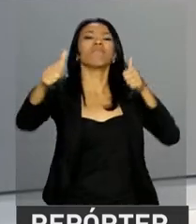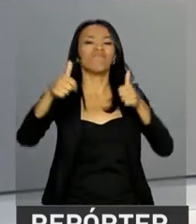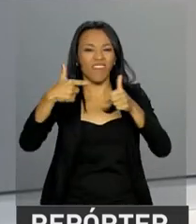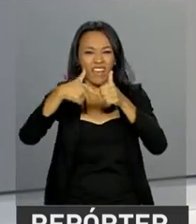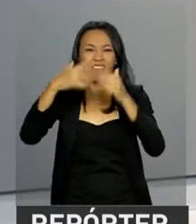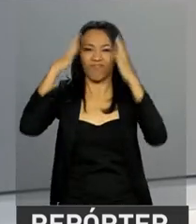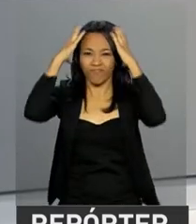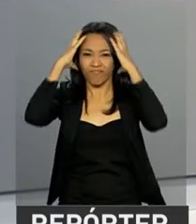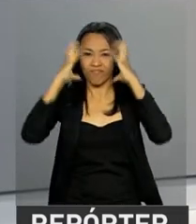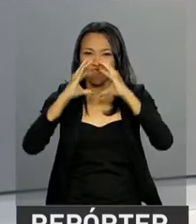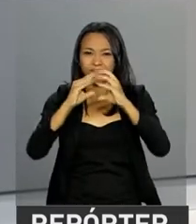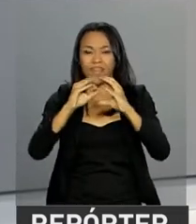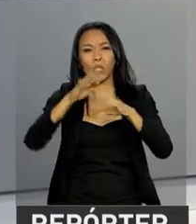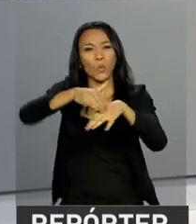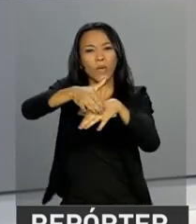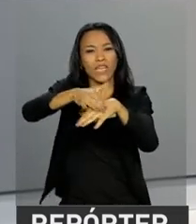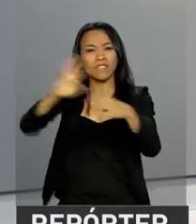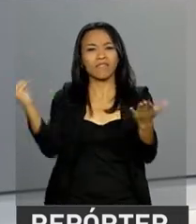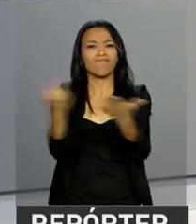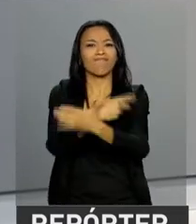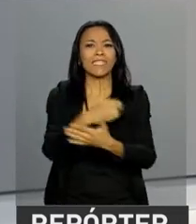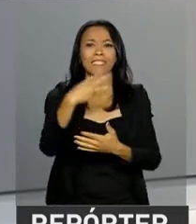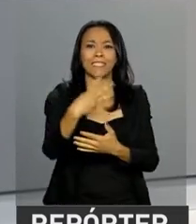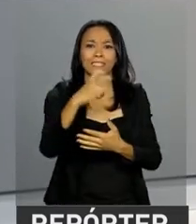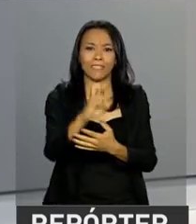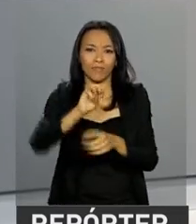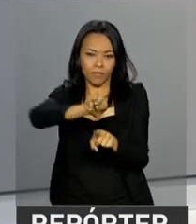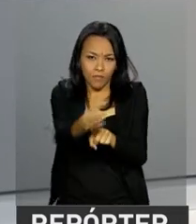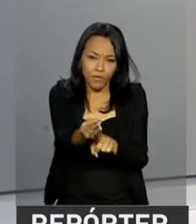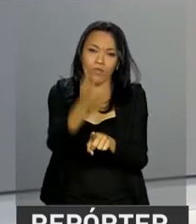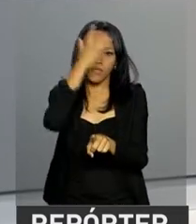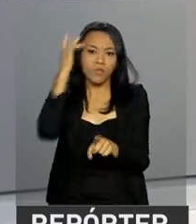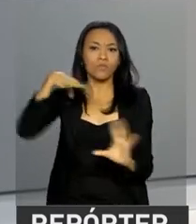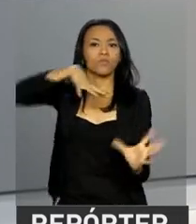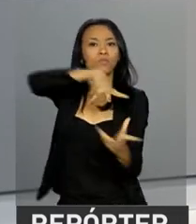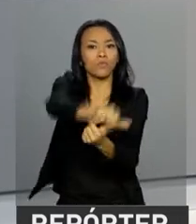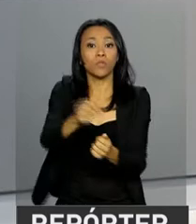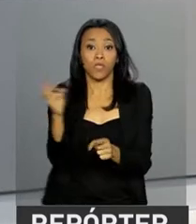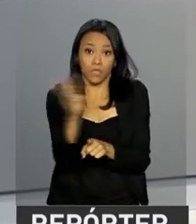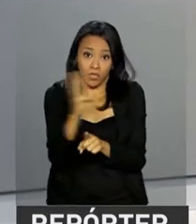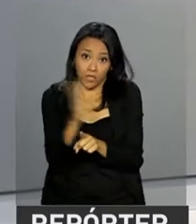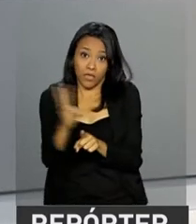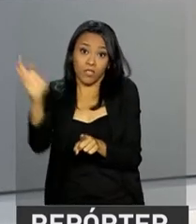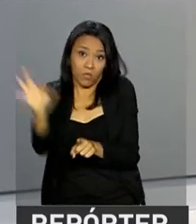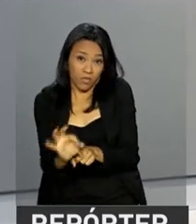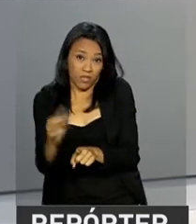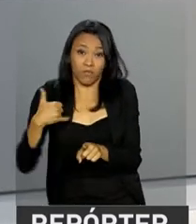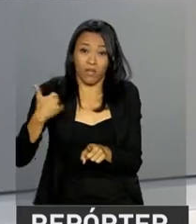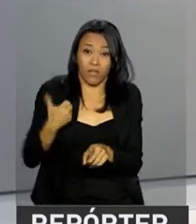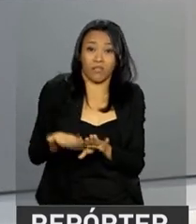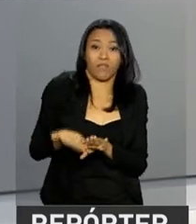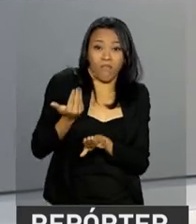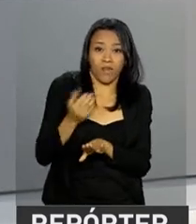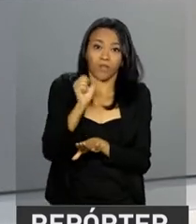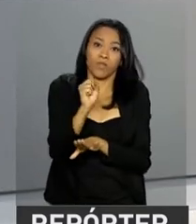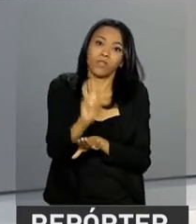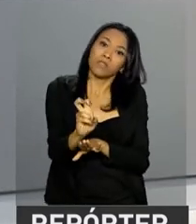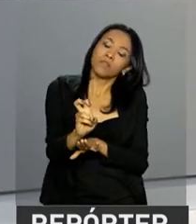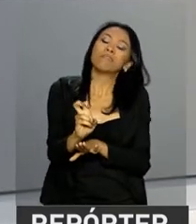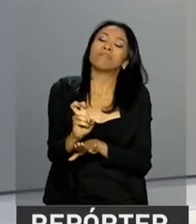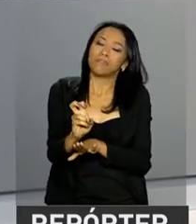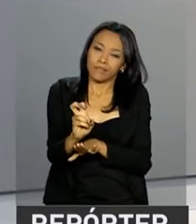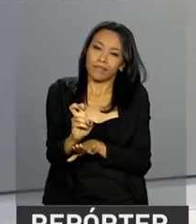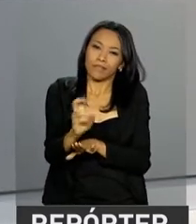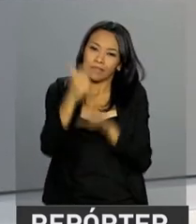degenerativa que atinge mais de 35 milhões de pessoas no mundo 33 por cento delas com mais de 85 anos a condição